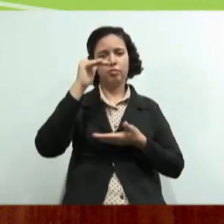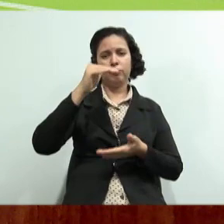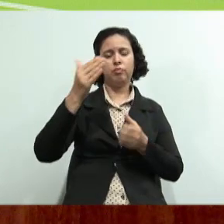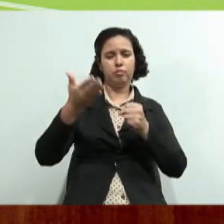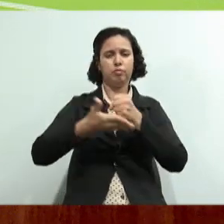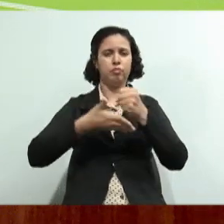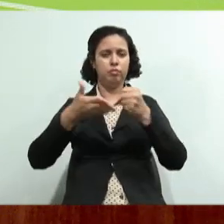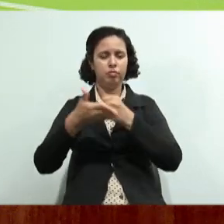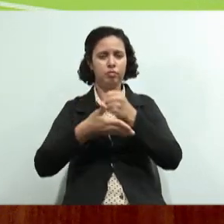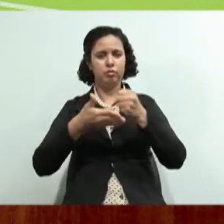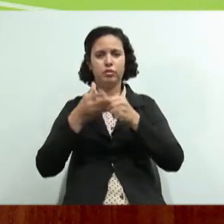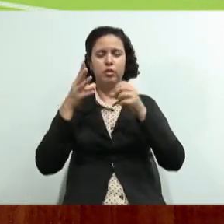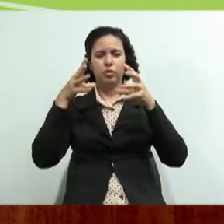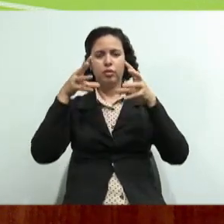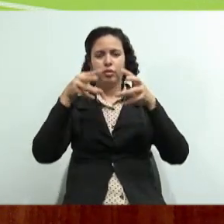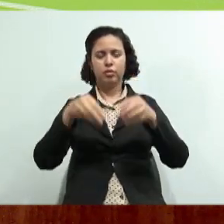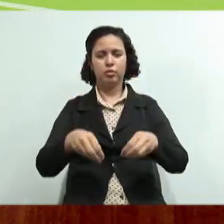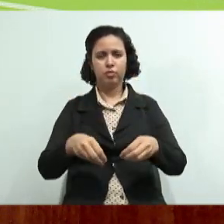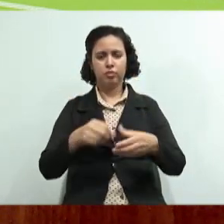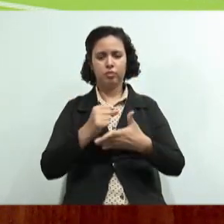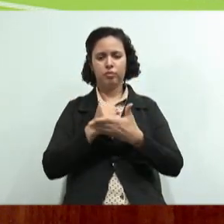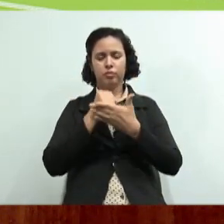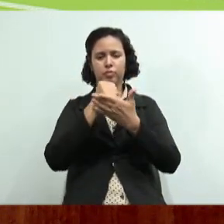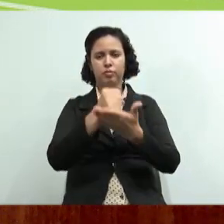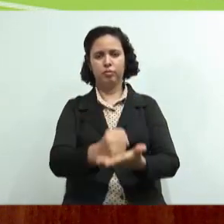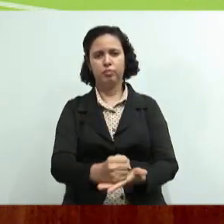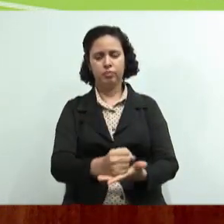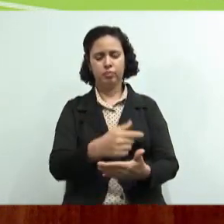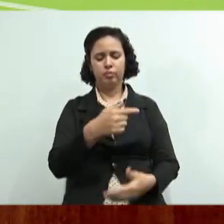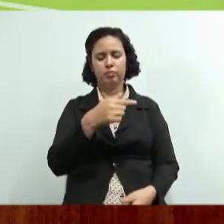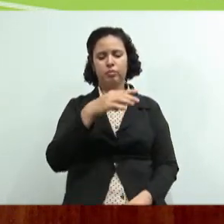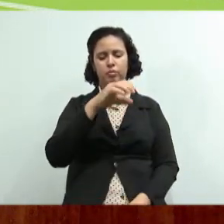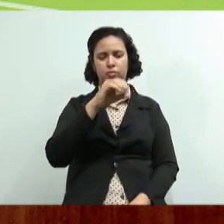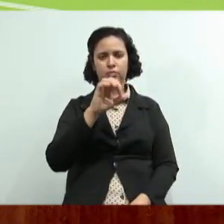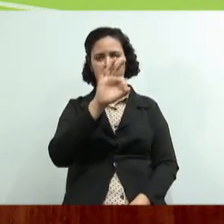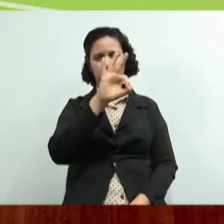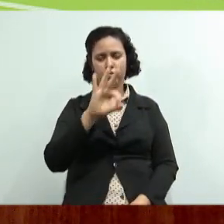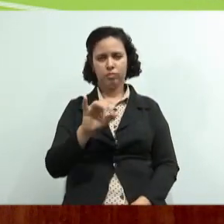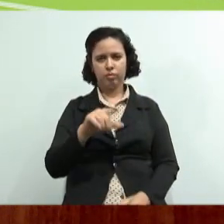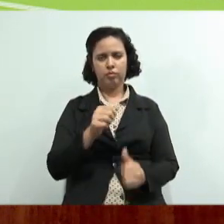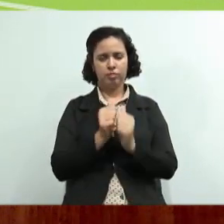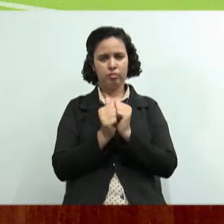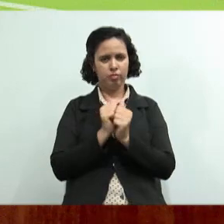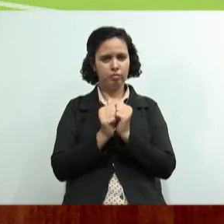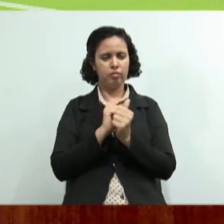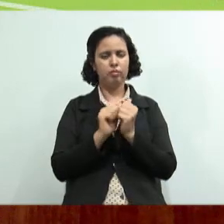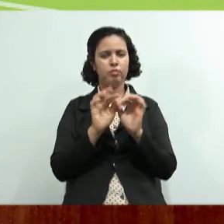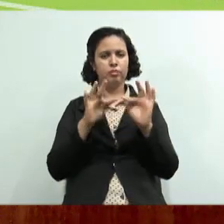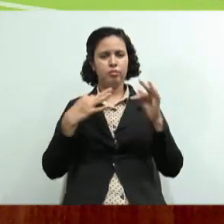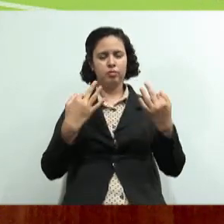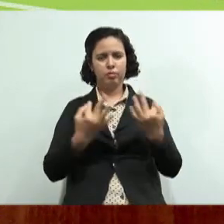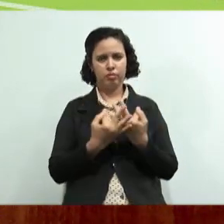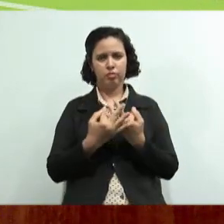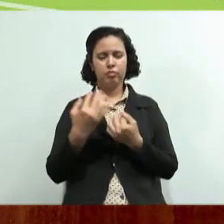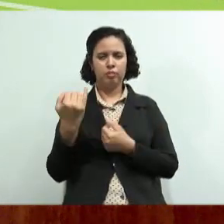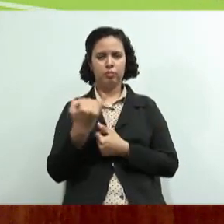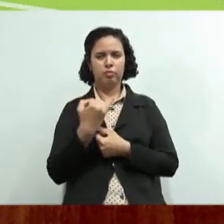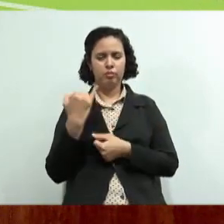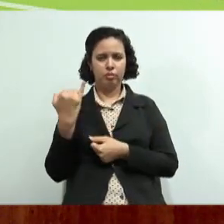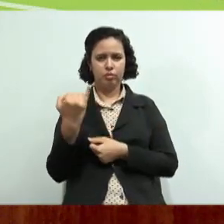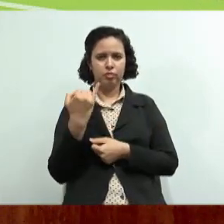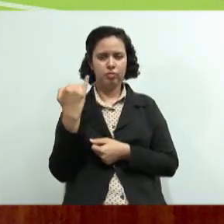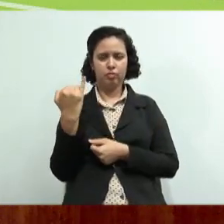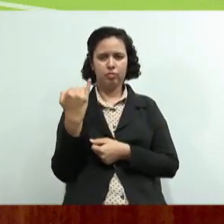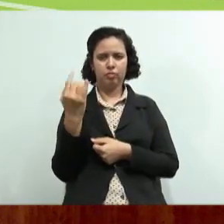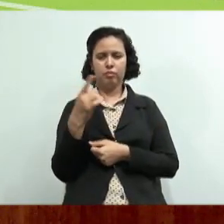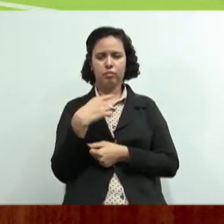é basicamente toda fornecida, 70% dela vem da agricultura familiar. Daí a importância da agricultura familiar para a